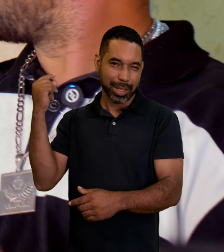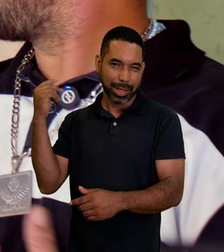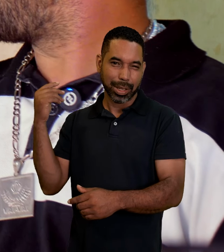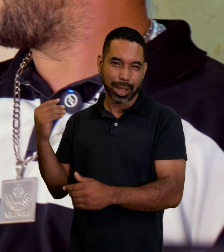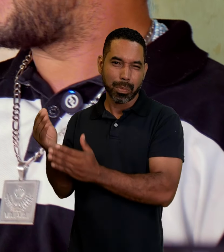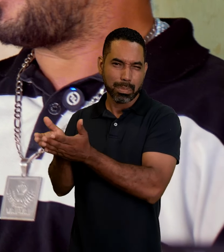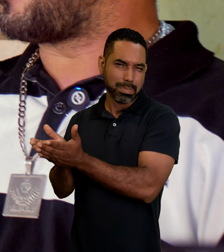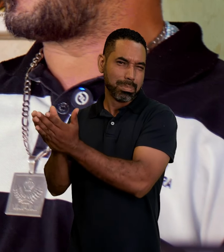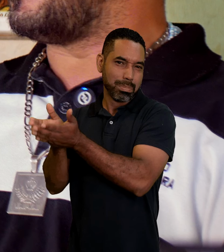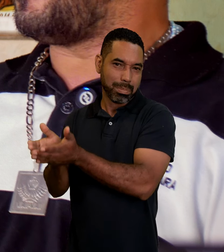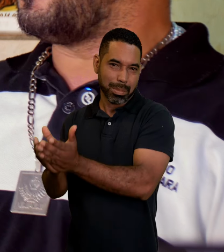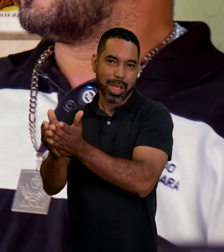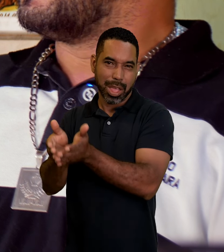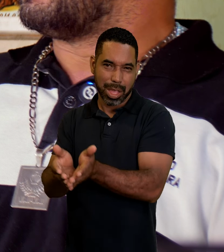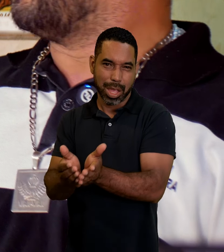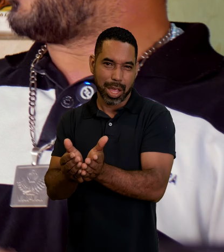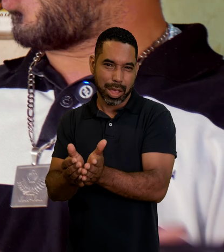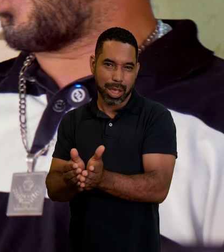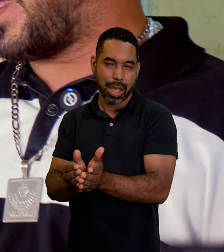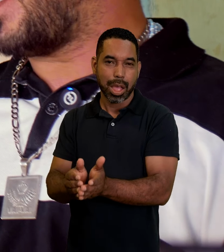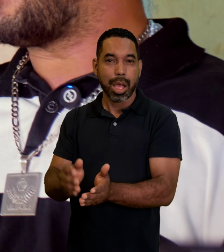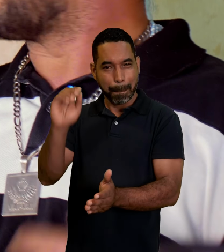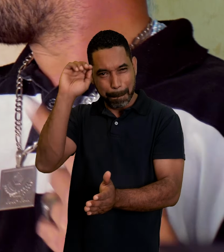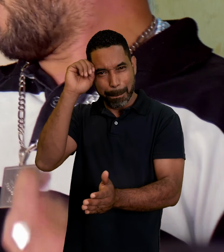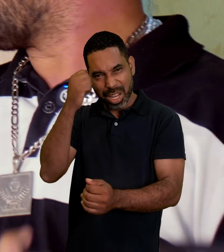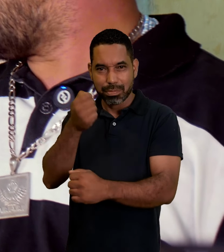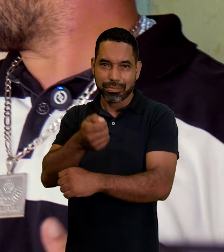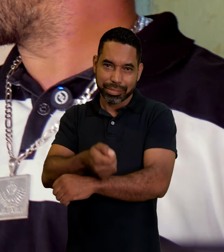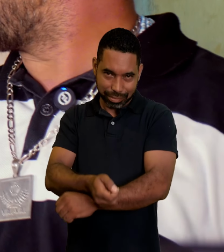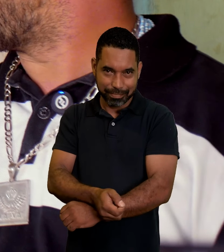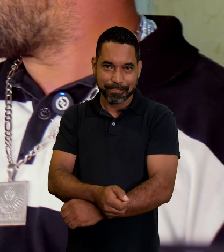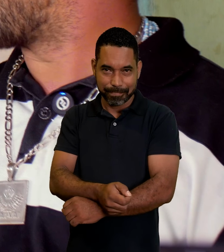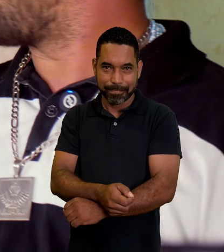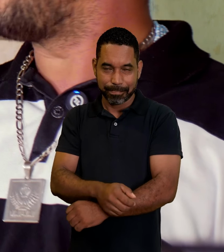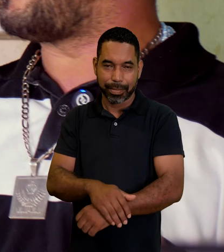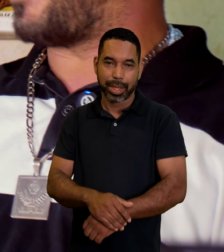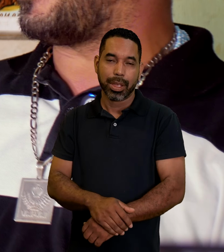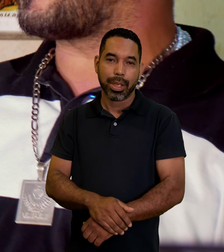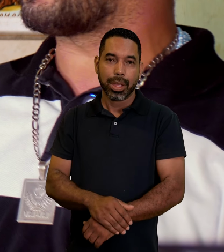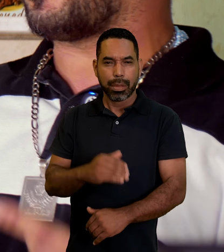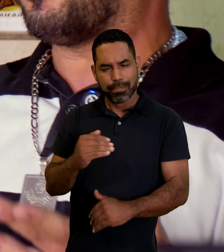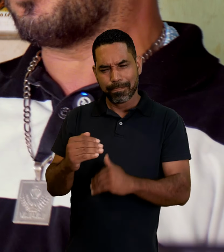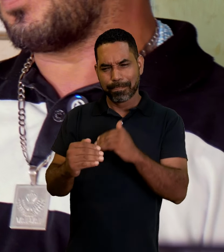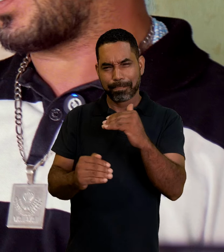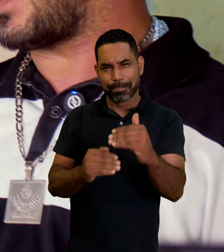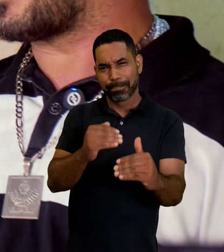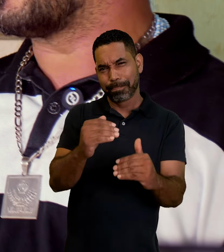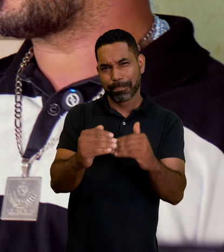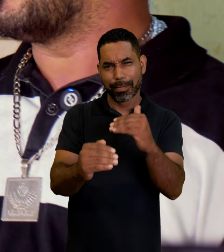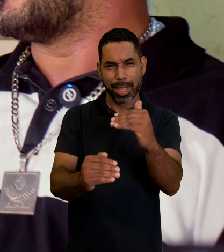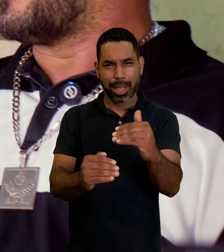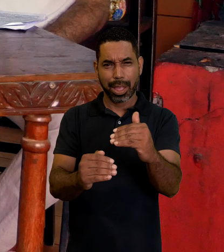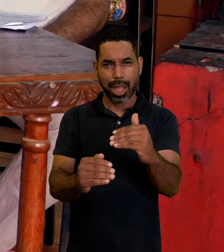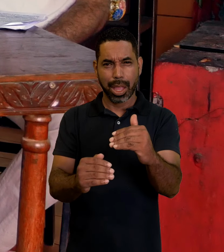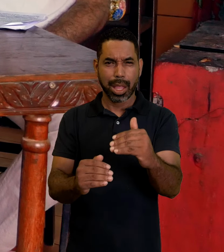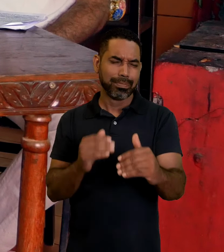tem toda a influência possível no instrumento, nos pontos, né? A gente chama de ponto ou de verso, né? O que se